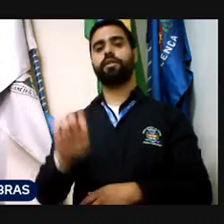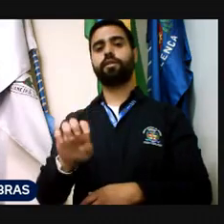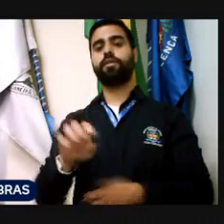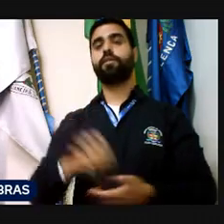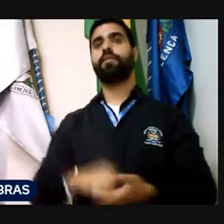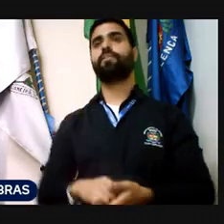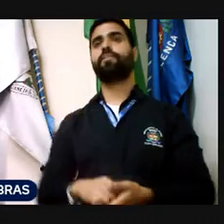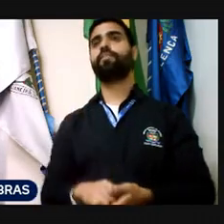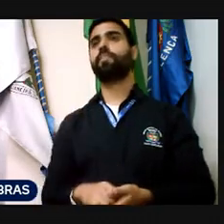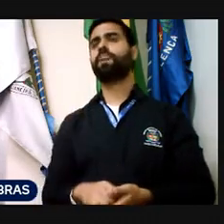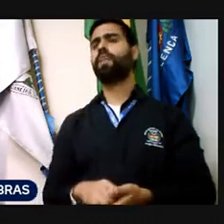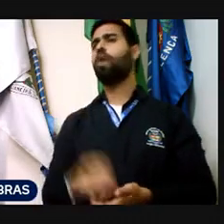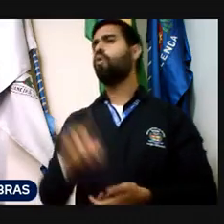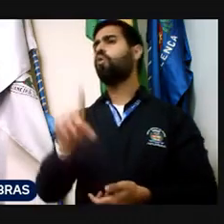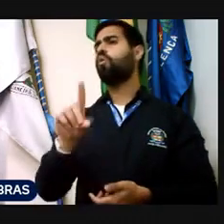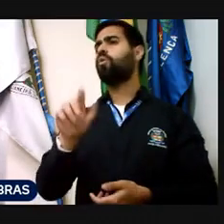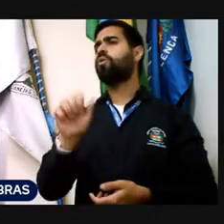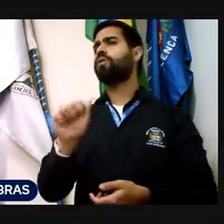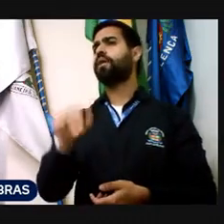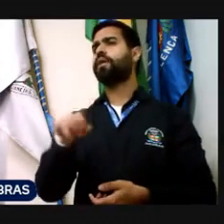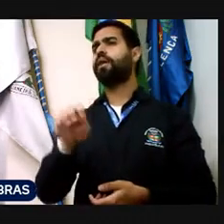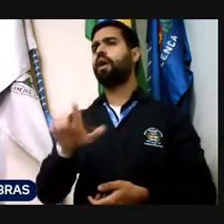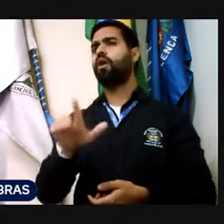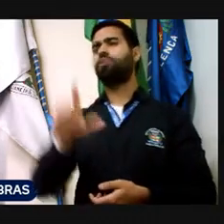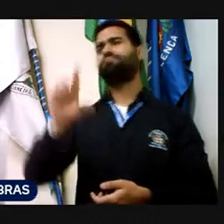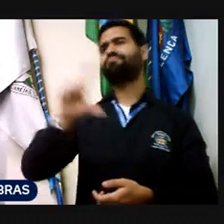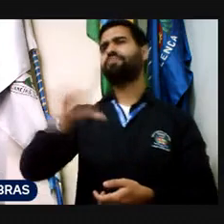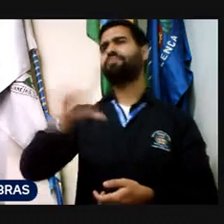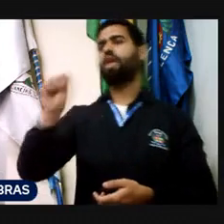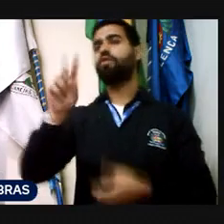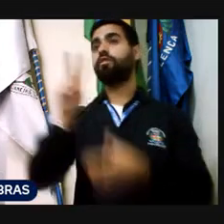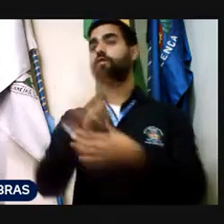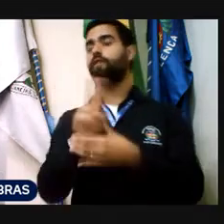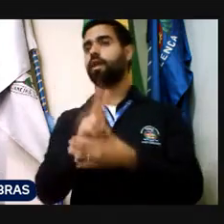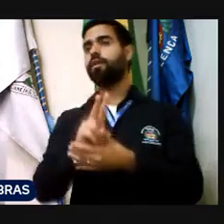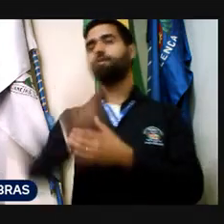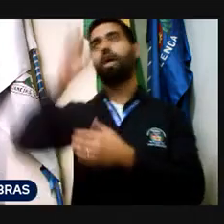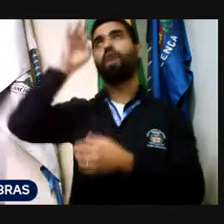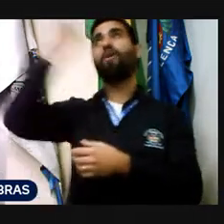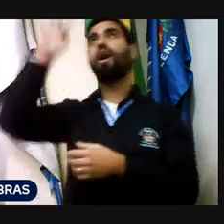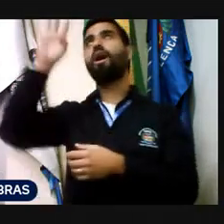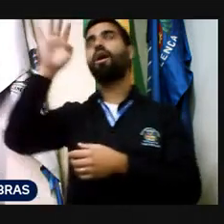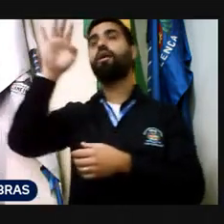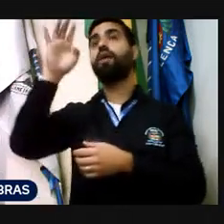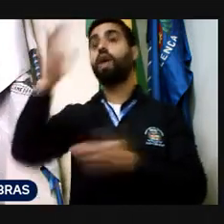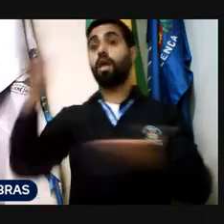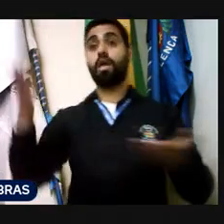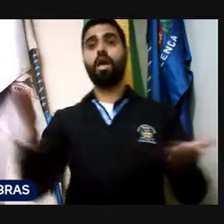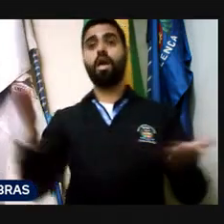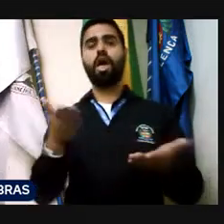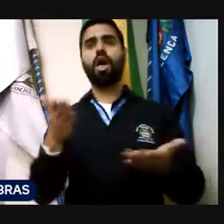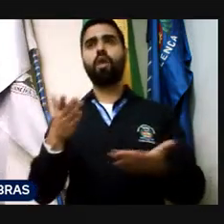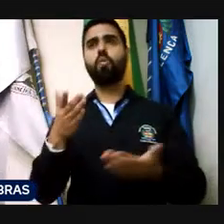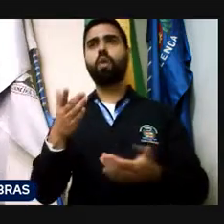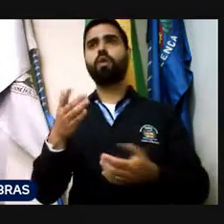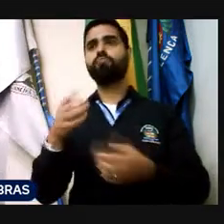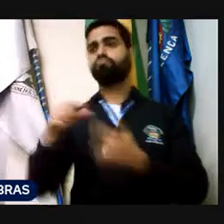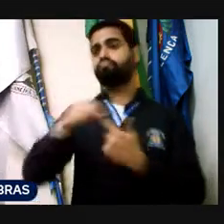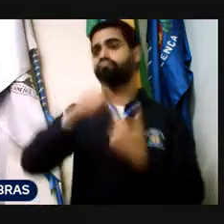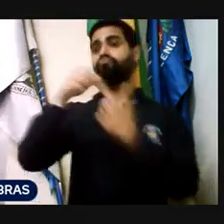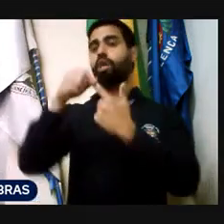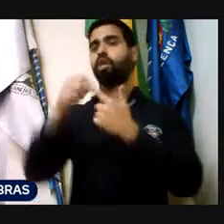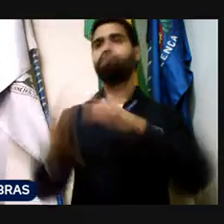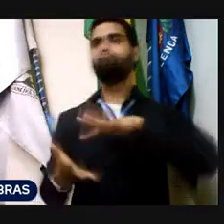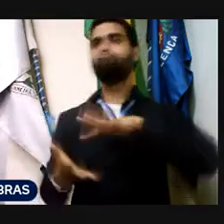Tatiane, Daniel que sai de Valença como um grande sonhador, e Daniel chega agora a um destaque mundial,